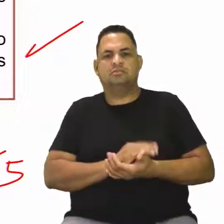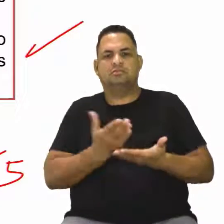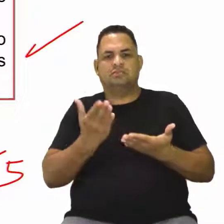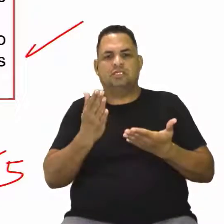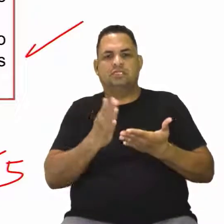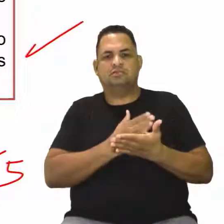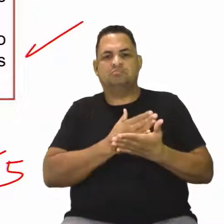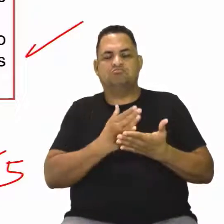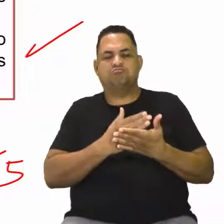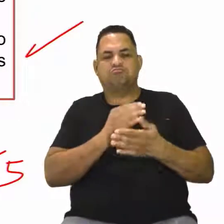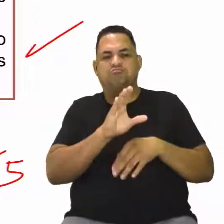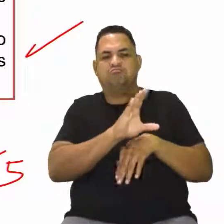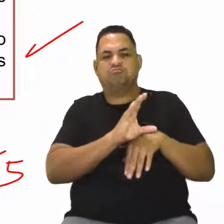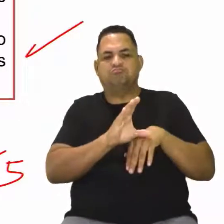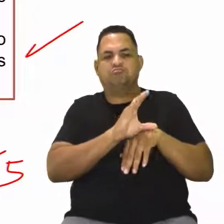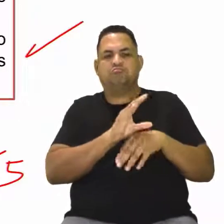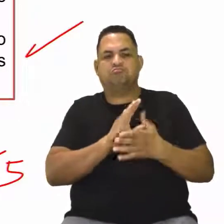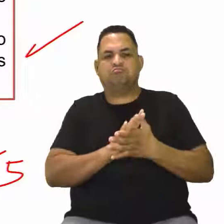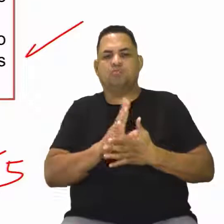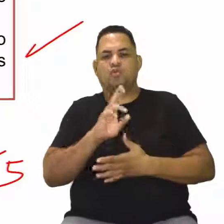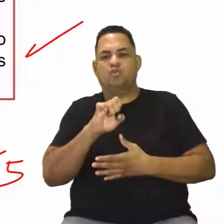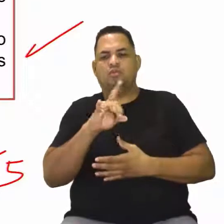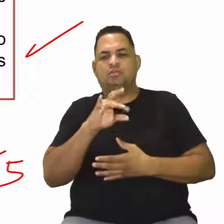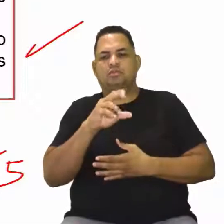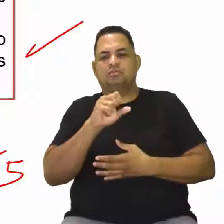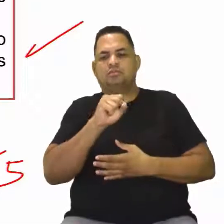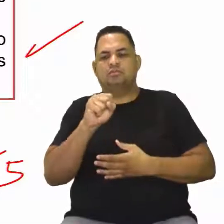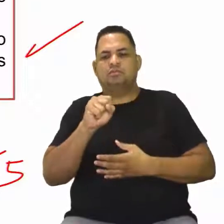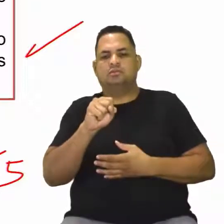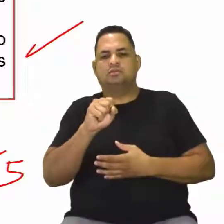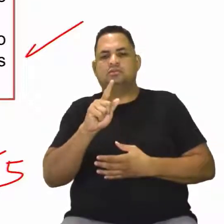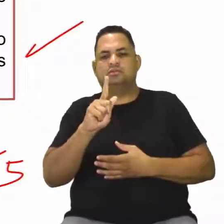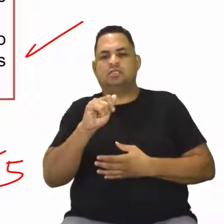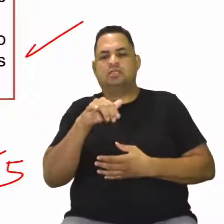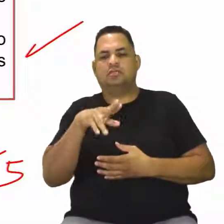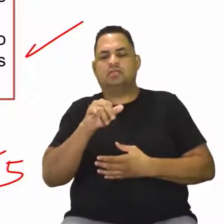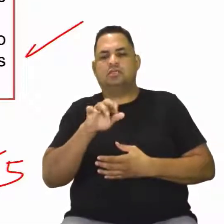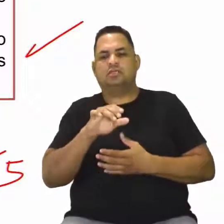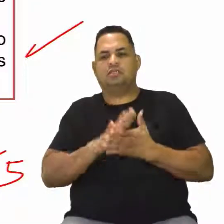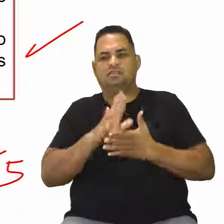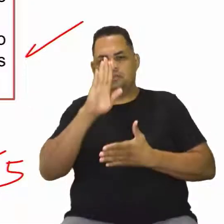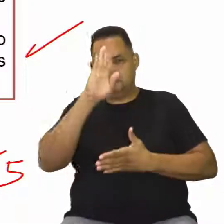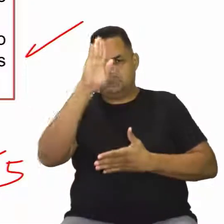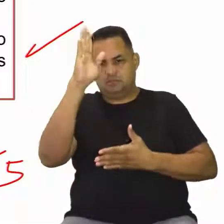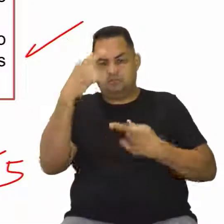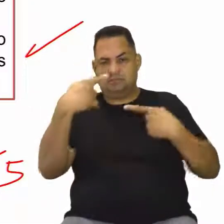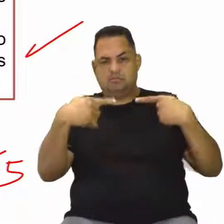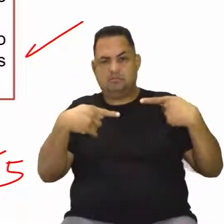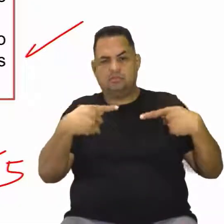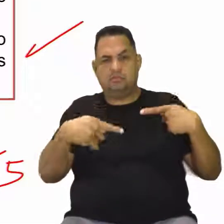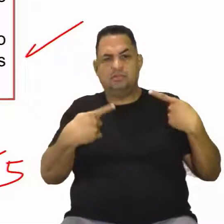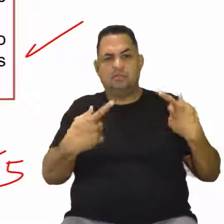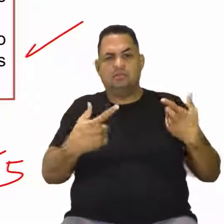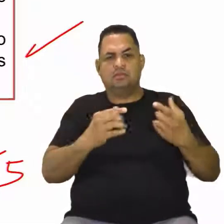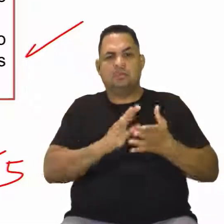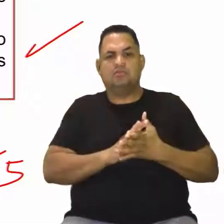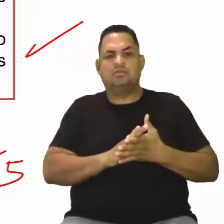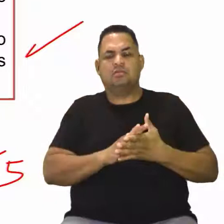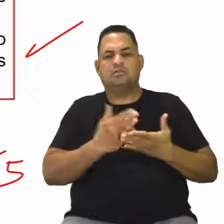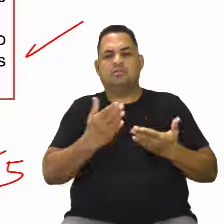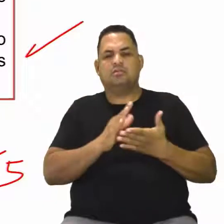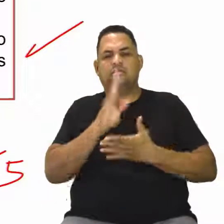cidadã é o Ulisses Guimarães, um dos âncoras da política